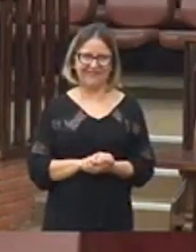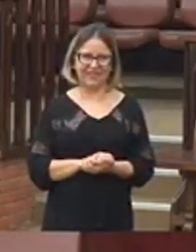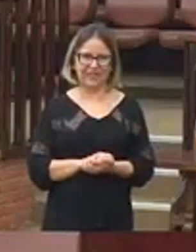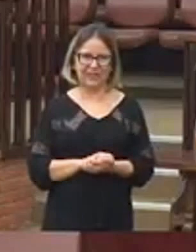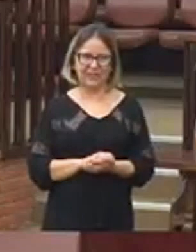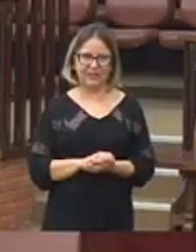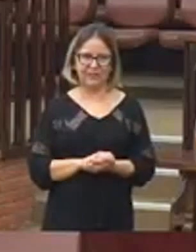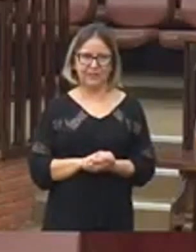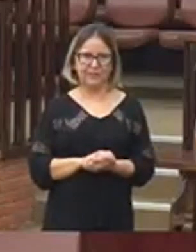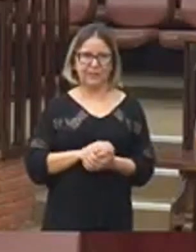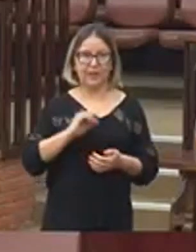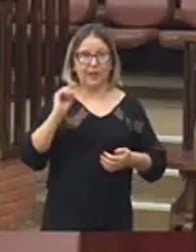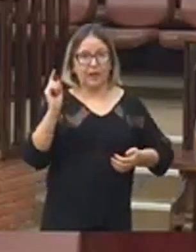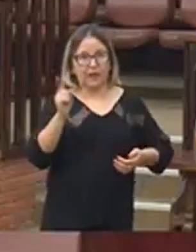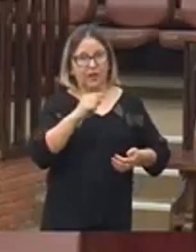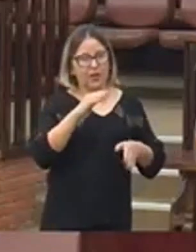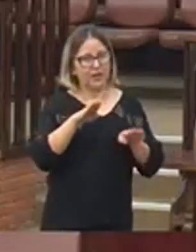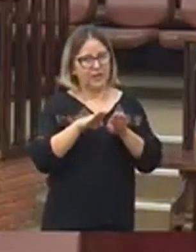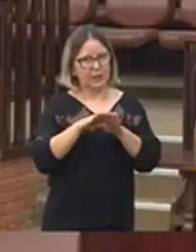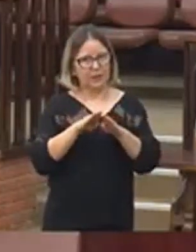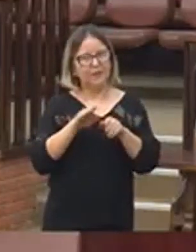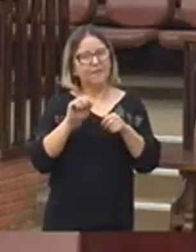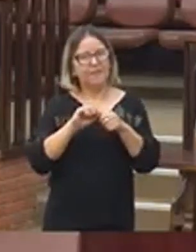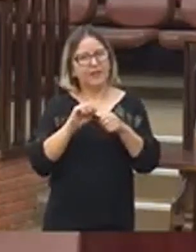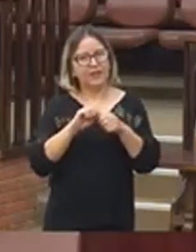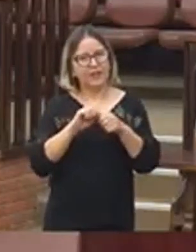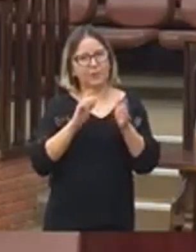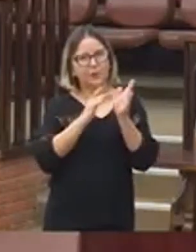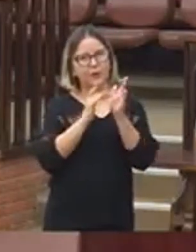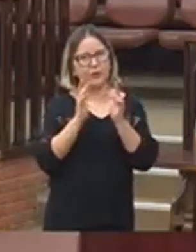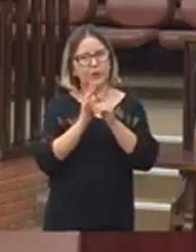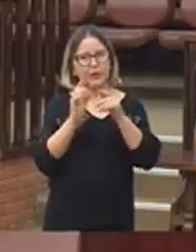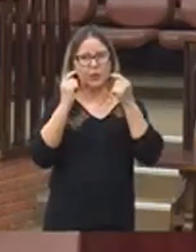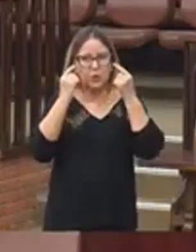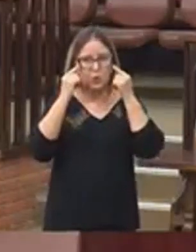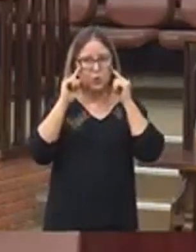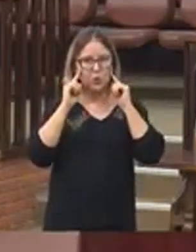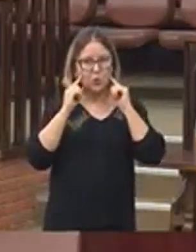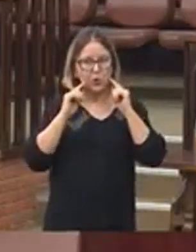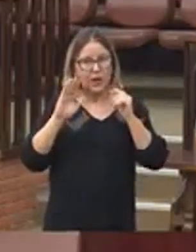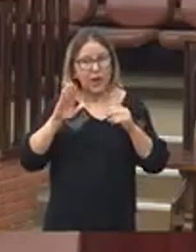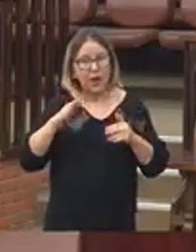Estamos causando lágrimas ou alegria no Senhor?